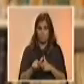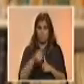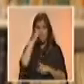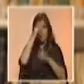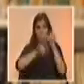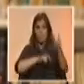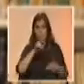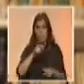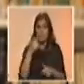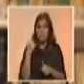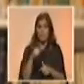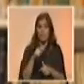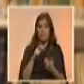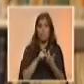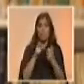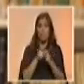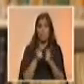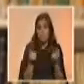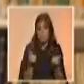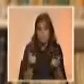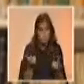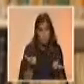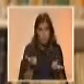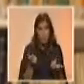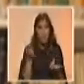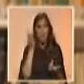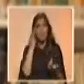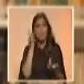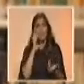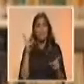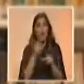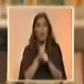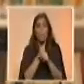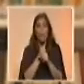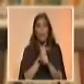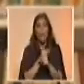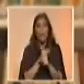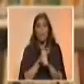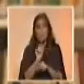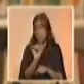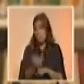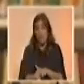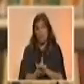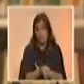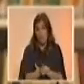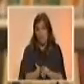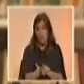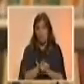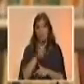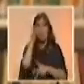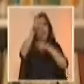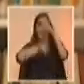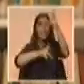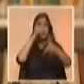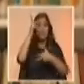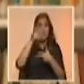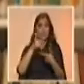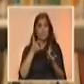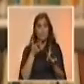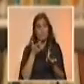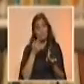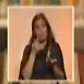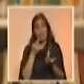problemas económicos e procuram comprar o que há de mais barato. A própria indústria está sob